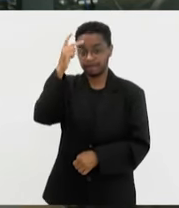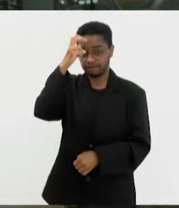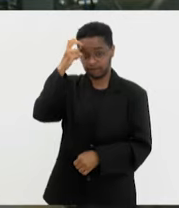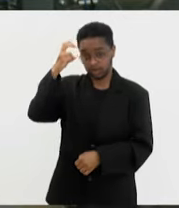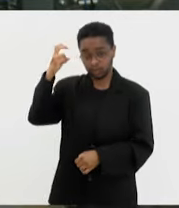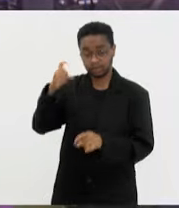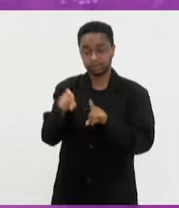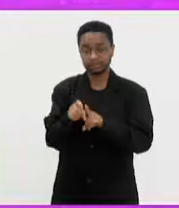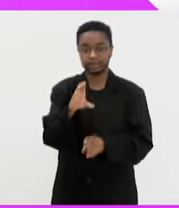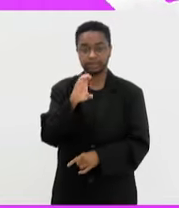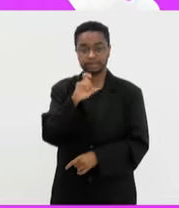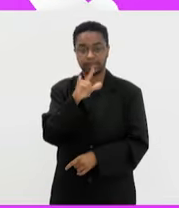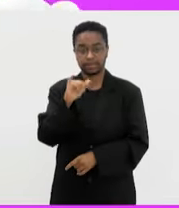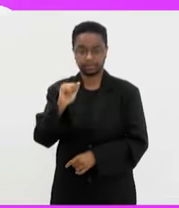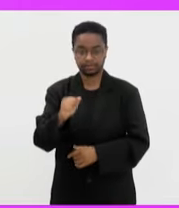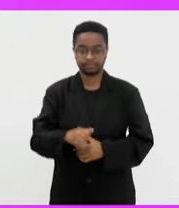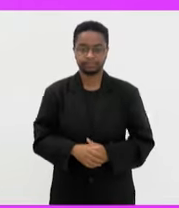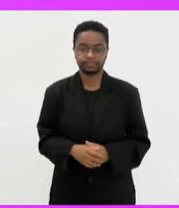Célia Jordão.